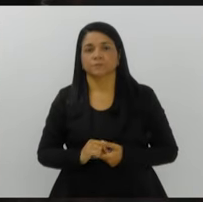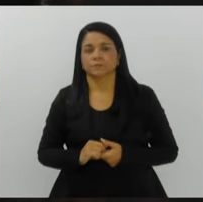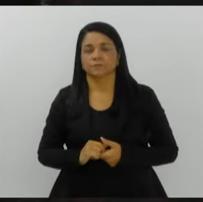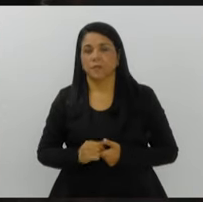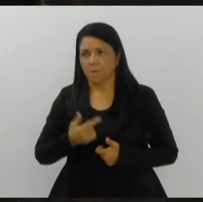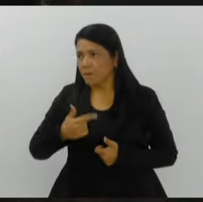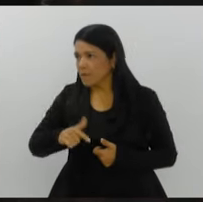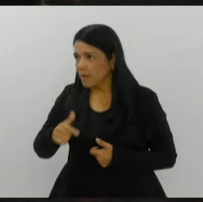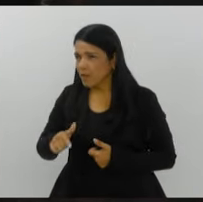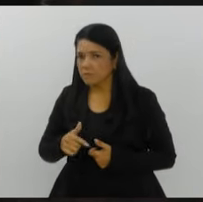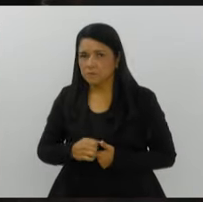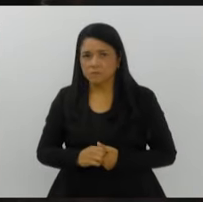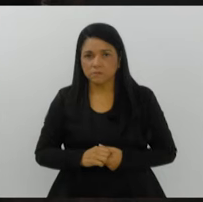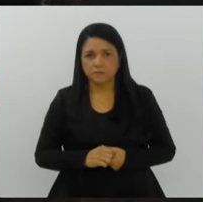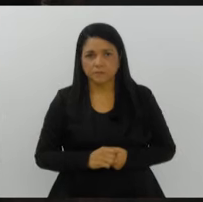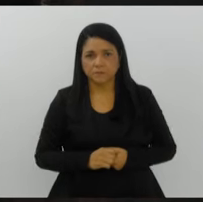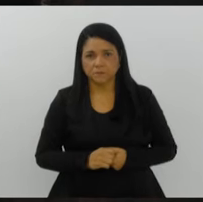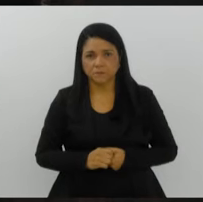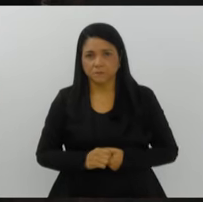Mais alguém?